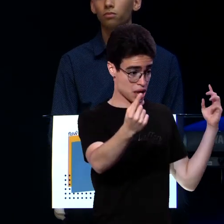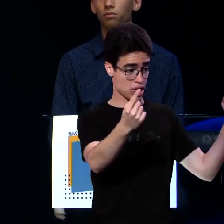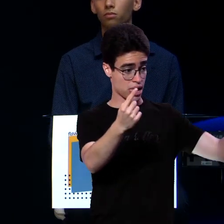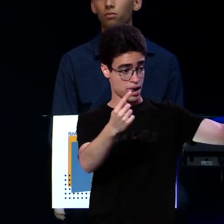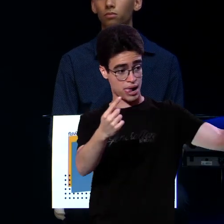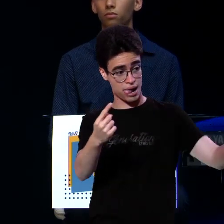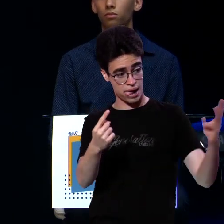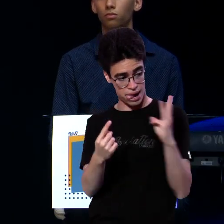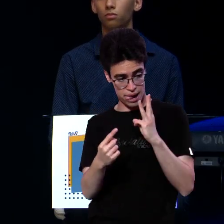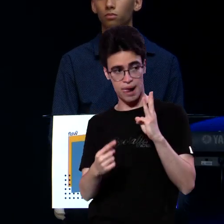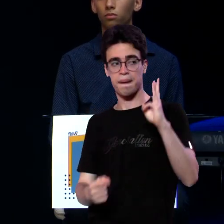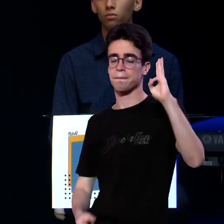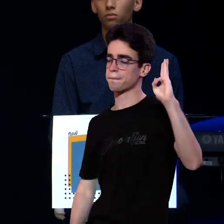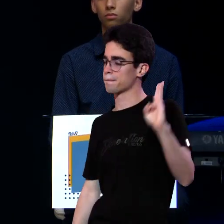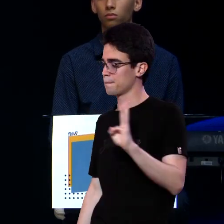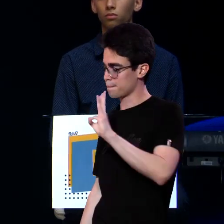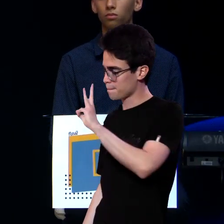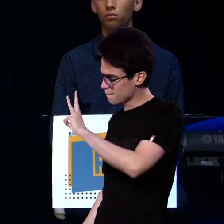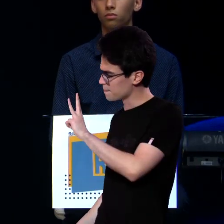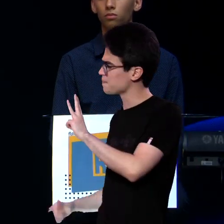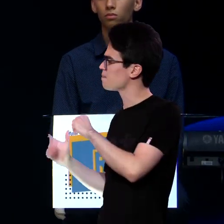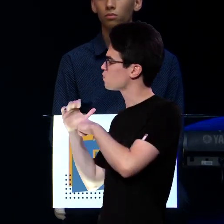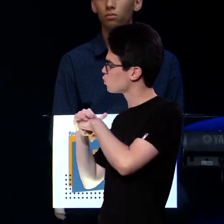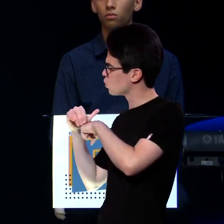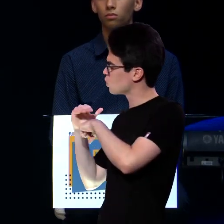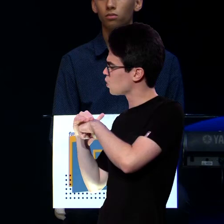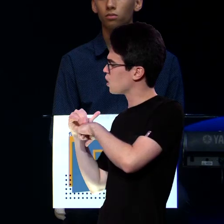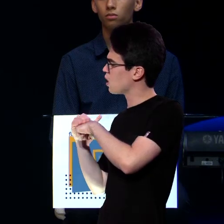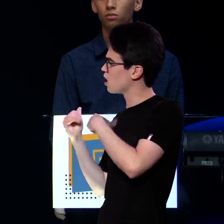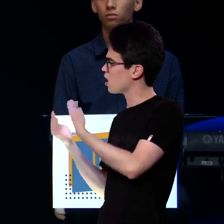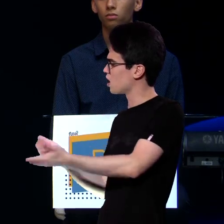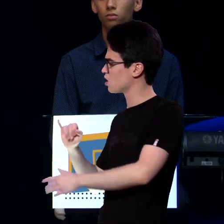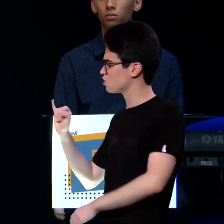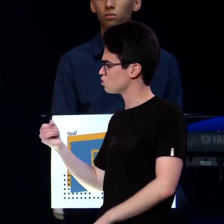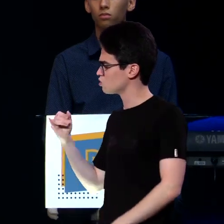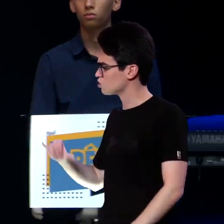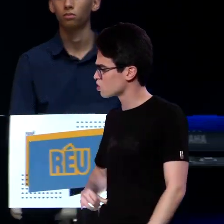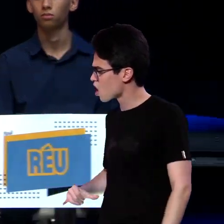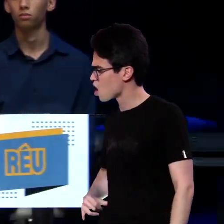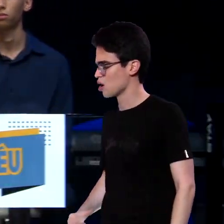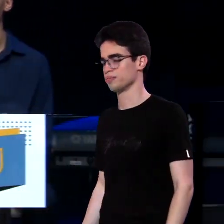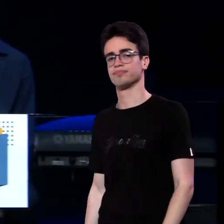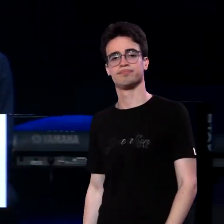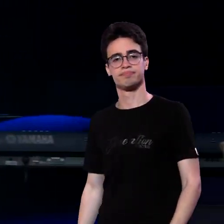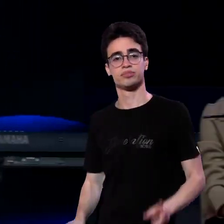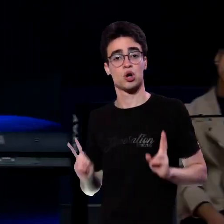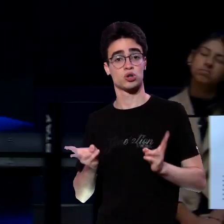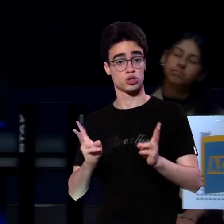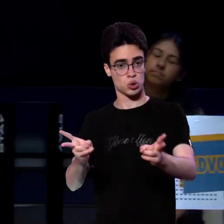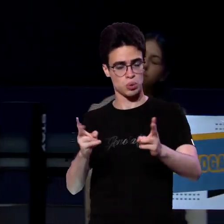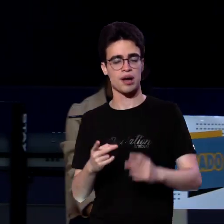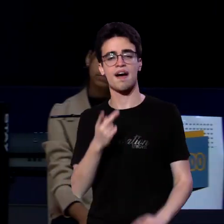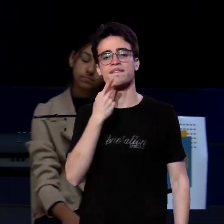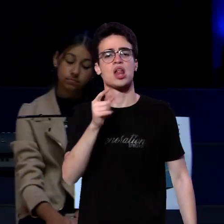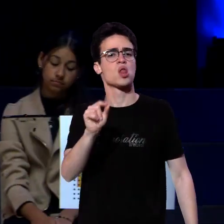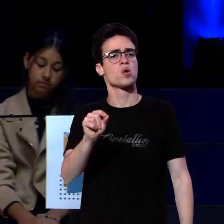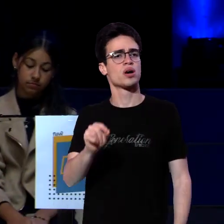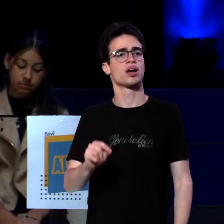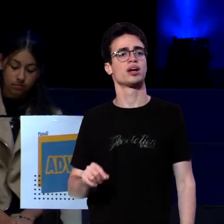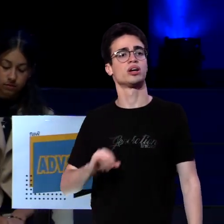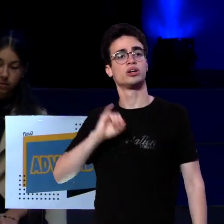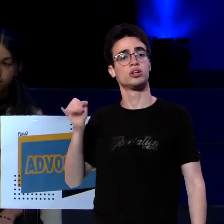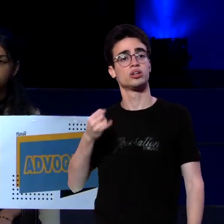juntos para expressar condolências e consolar Jó. O texto continua e fala que quando os amigos